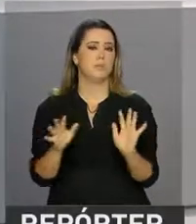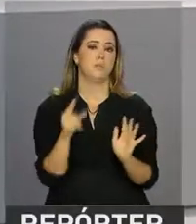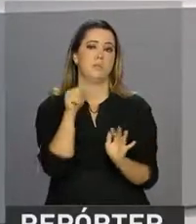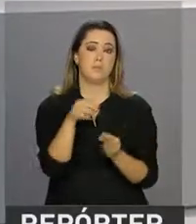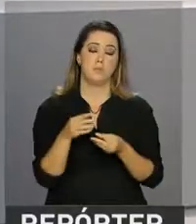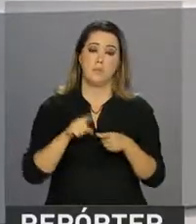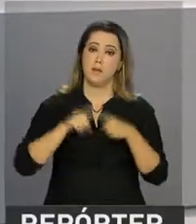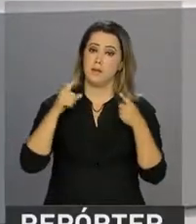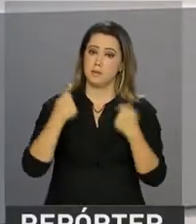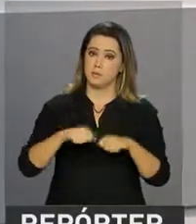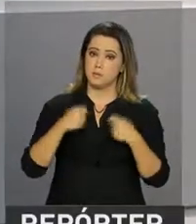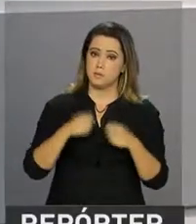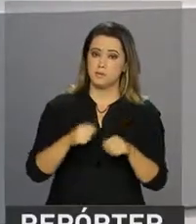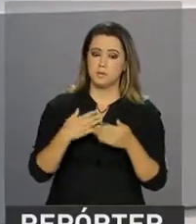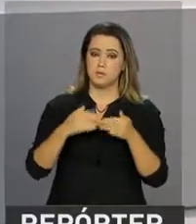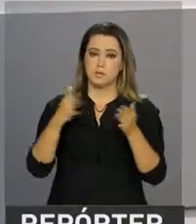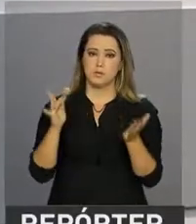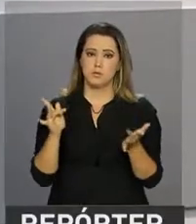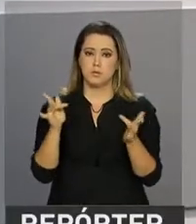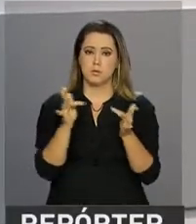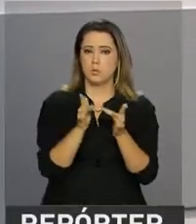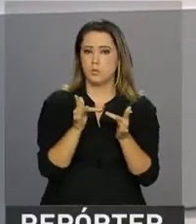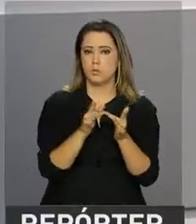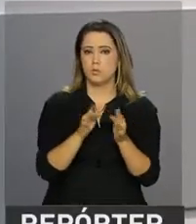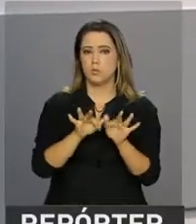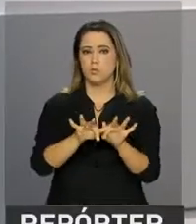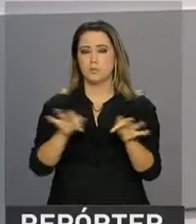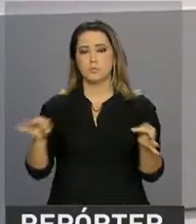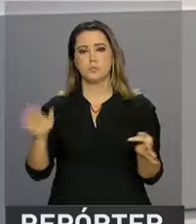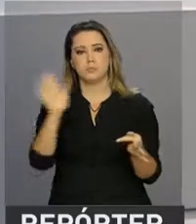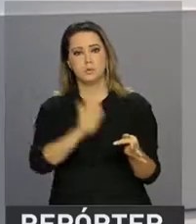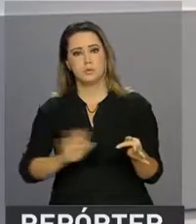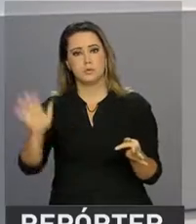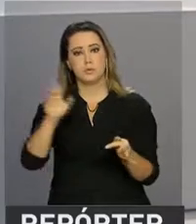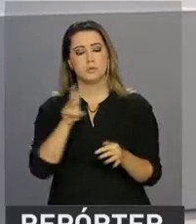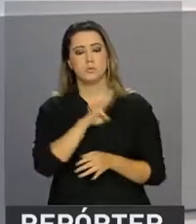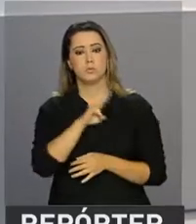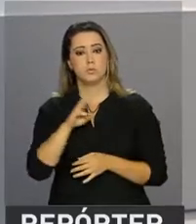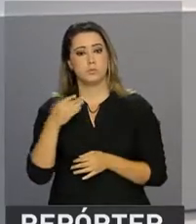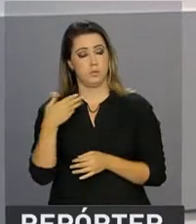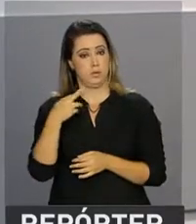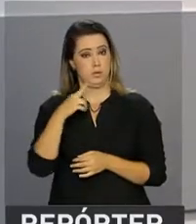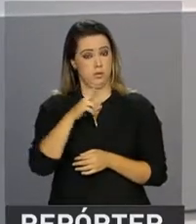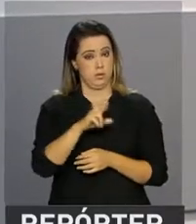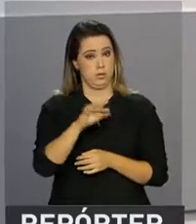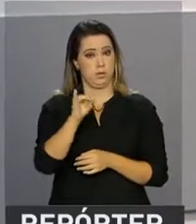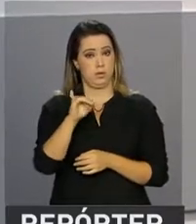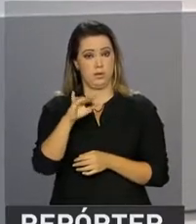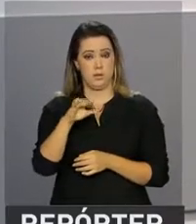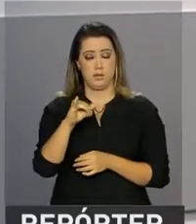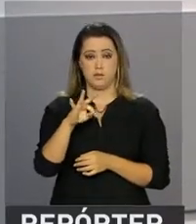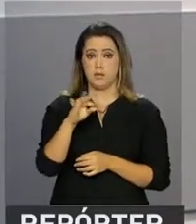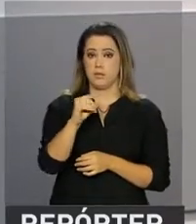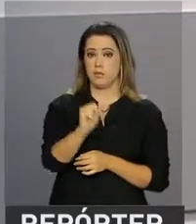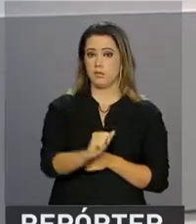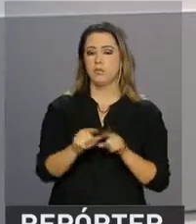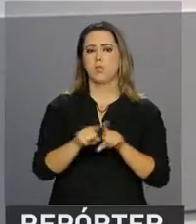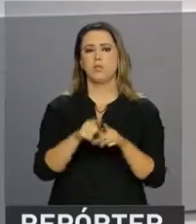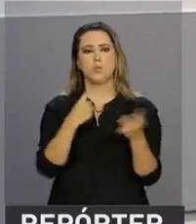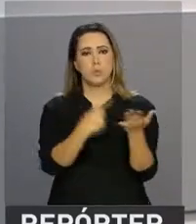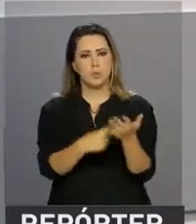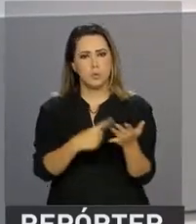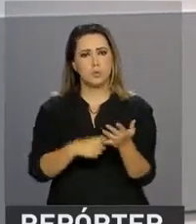o empreendedor precisa aderir ao simples nacional pelo site da receita e o agendamento para 2018 já está